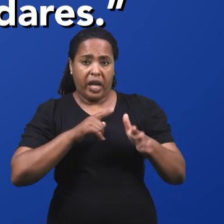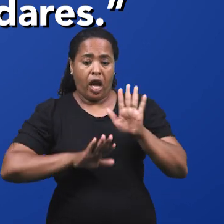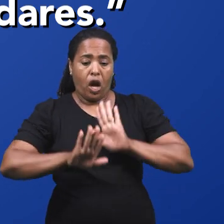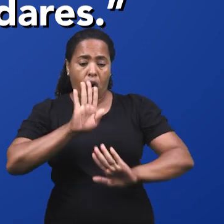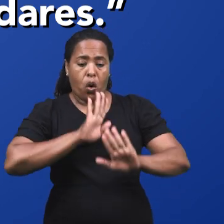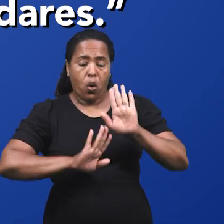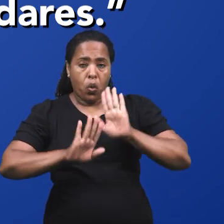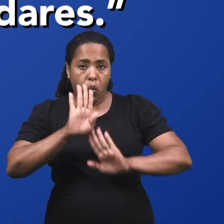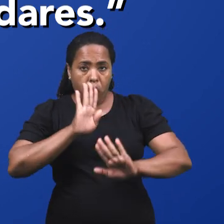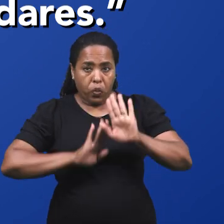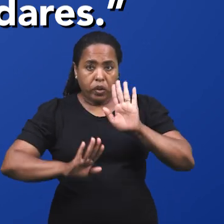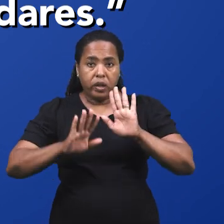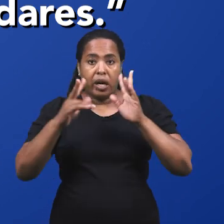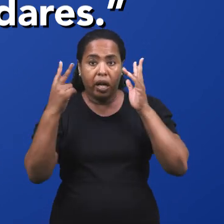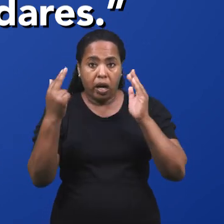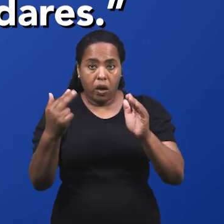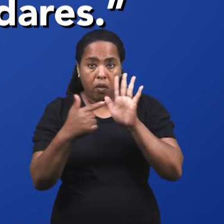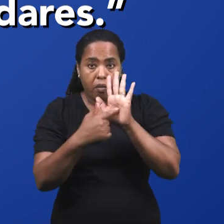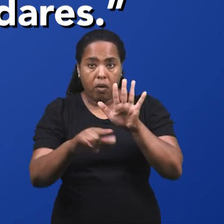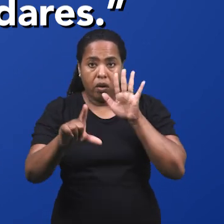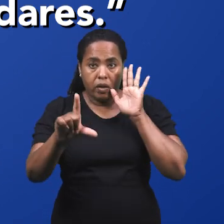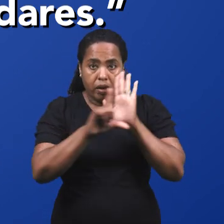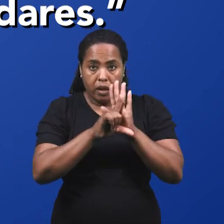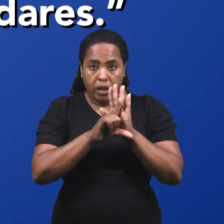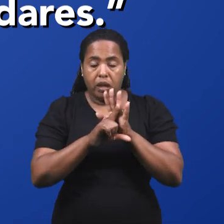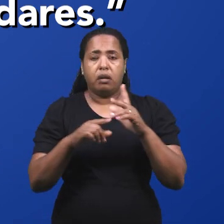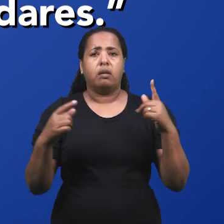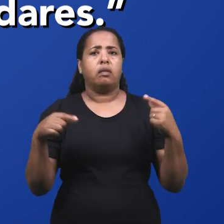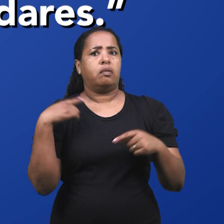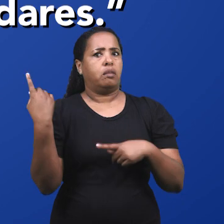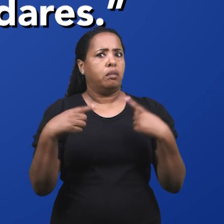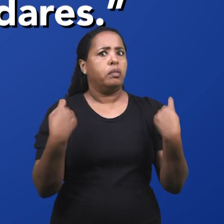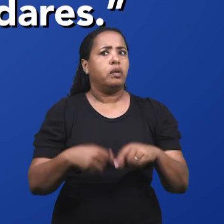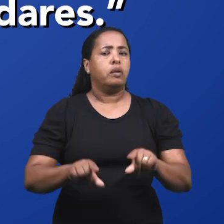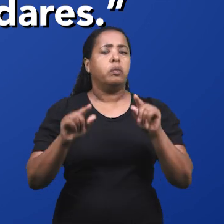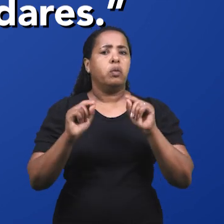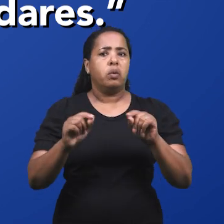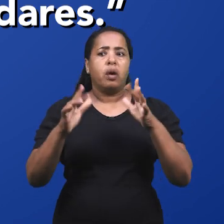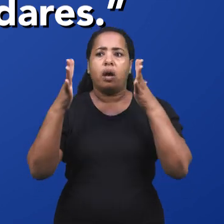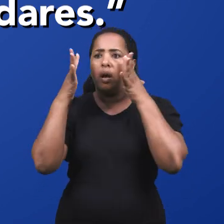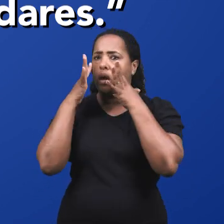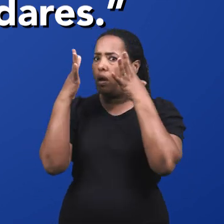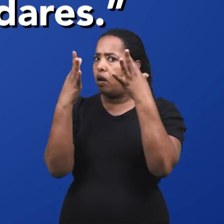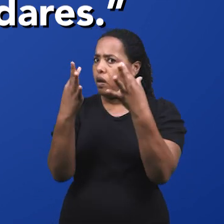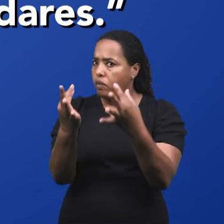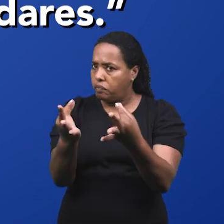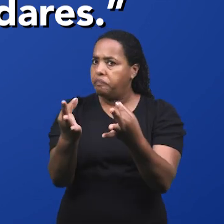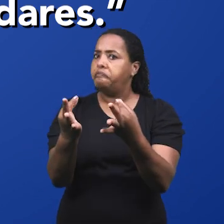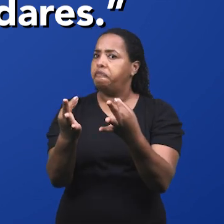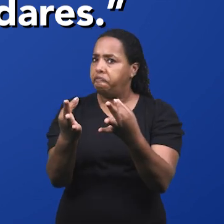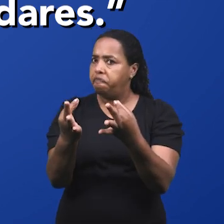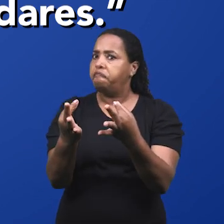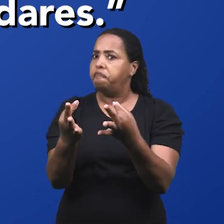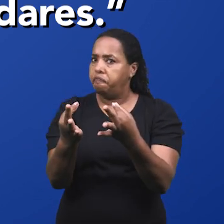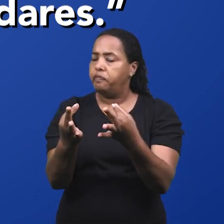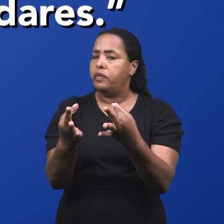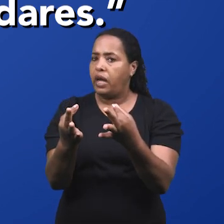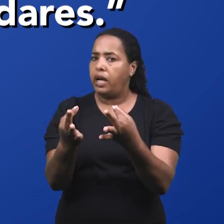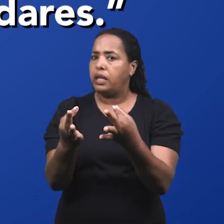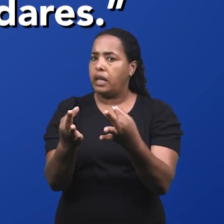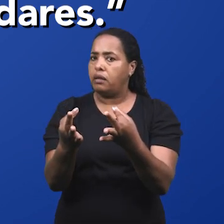parte descrita, teres o cuidado de fazer conforme a toda a lei, devemos estar